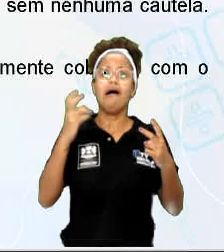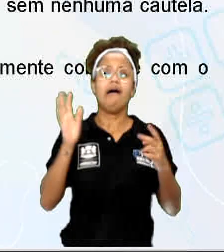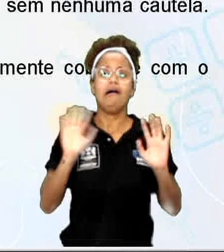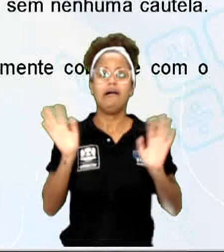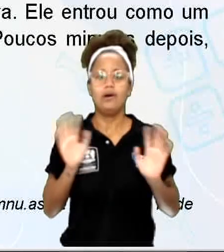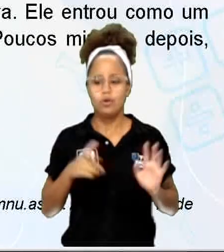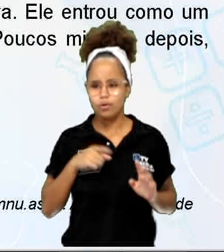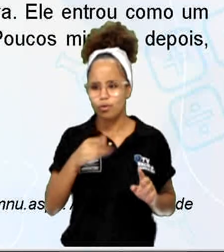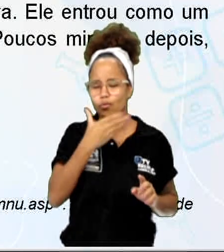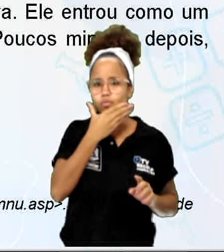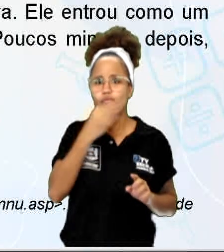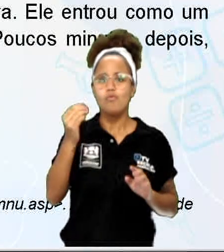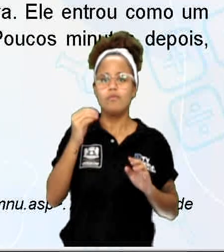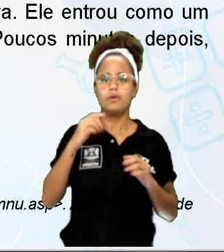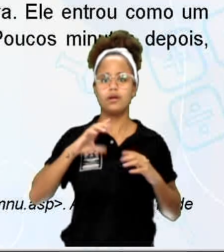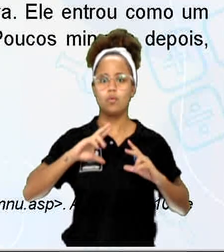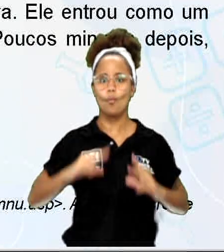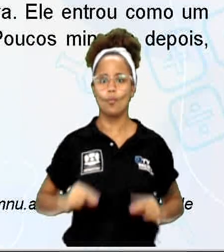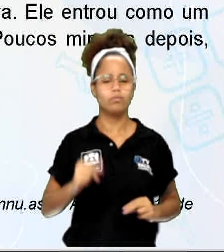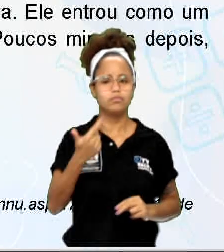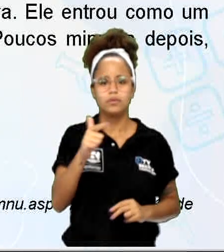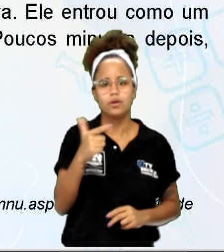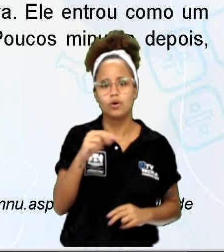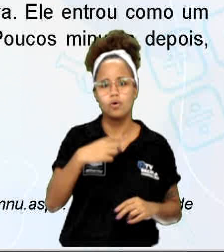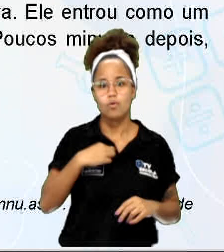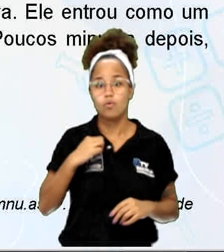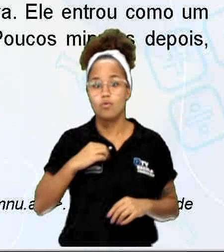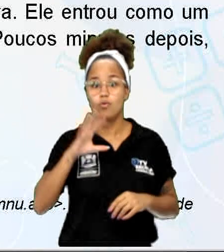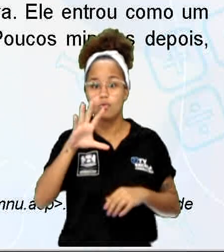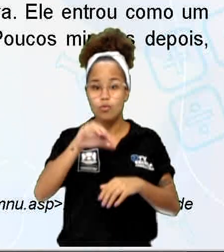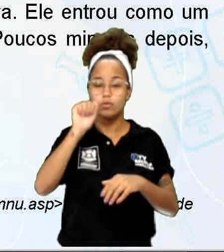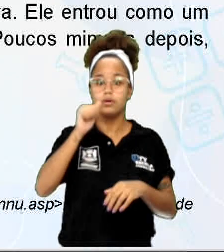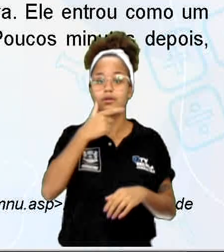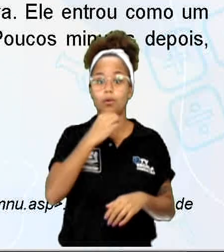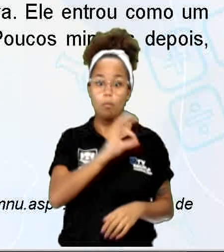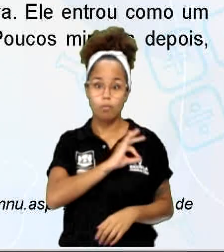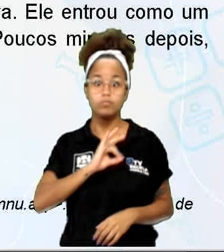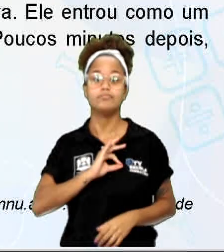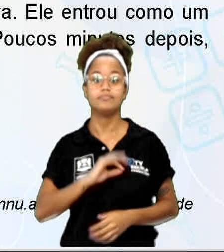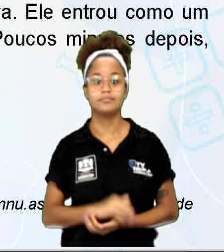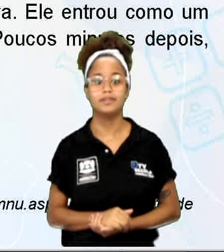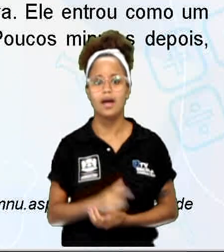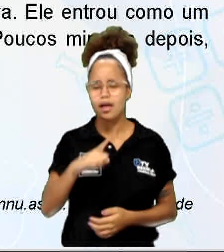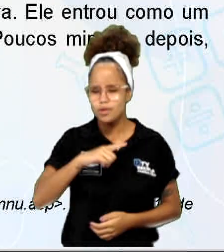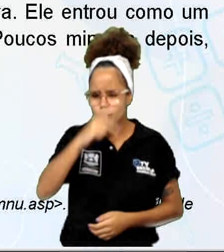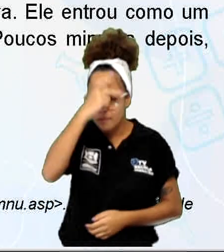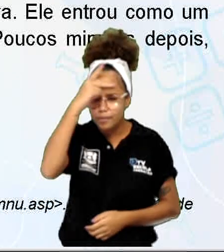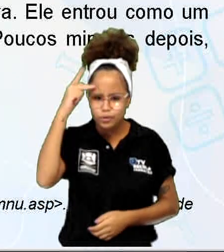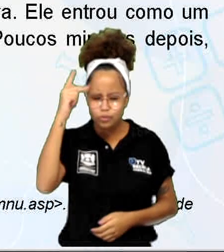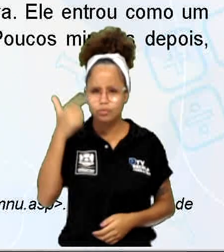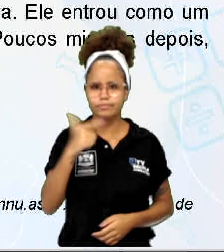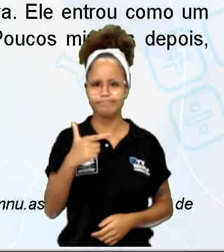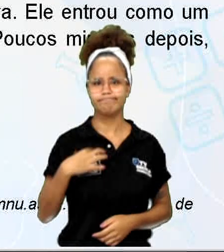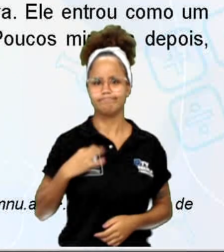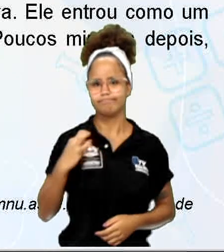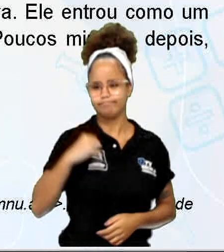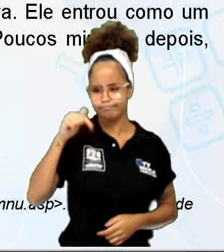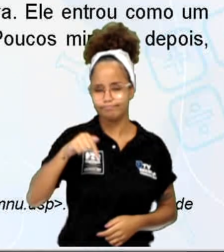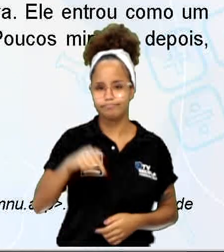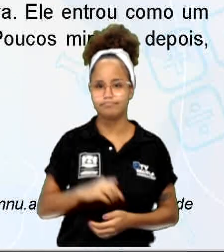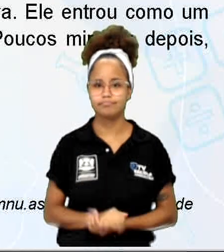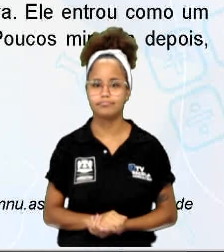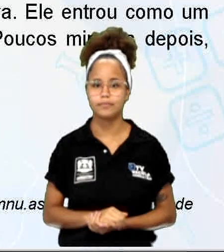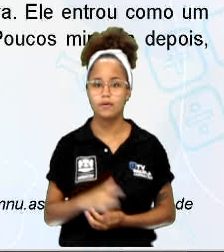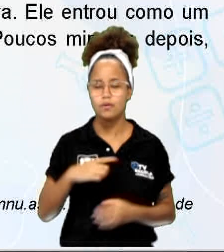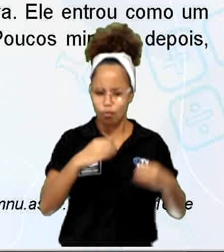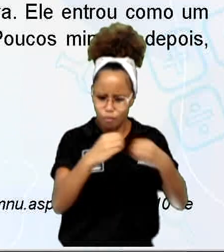o padeiro está nu. E correu ao telefone para chamar a rádio patrulha. Tem um homem pelado aqui na porta. Outros vizinhos,